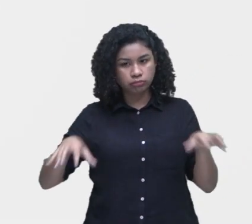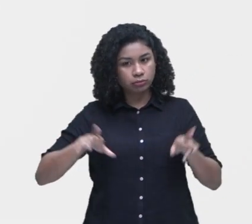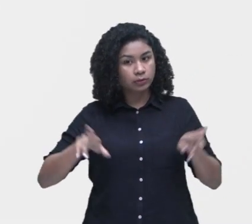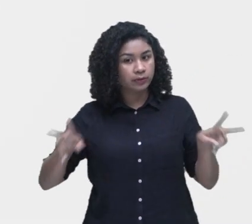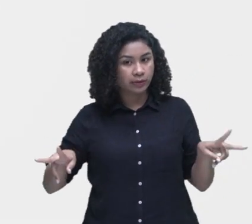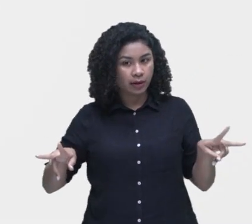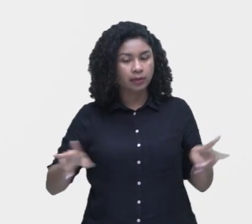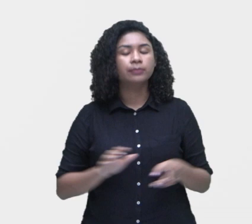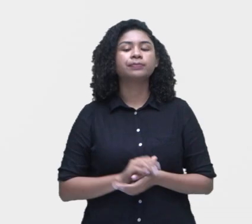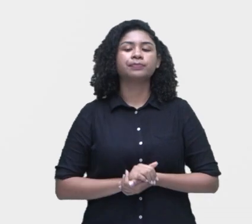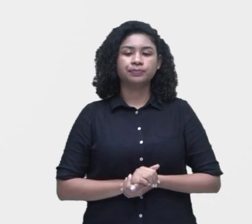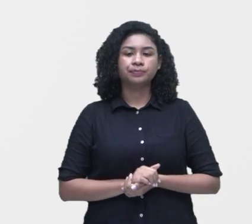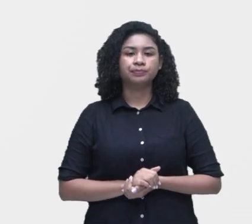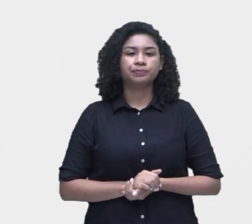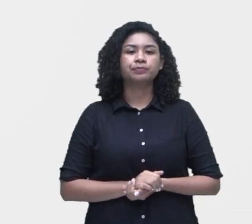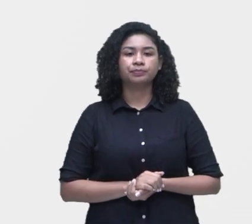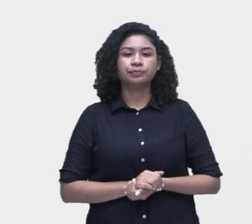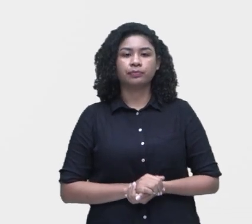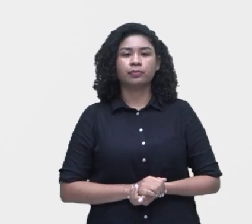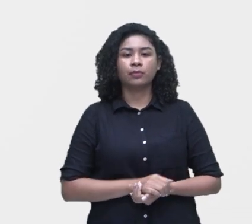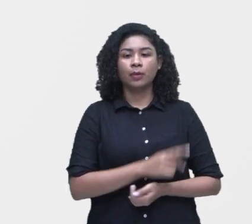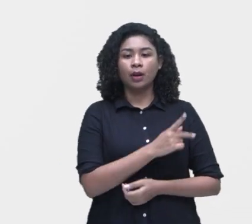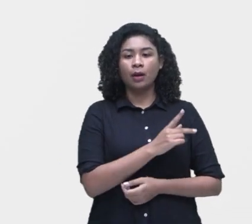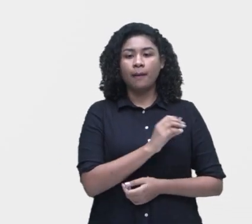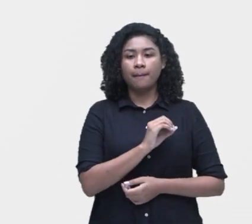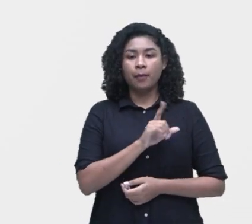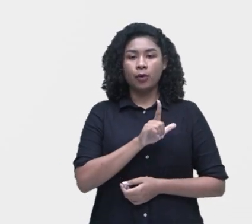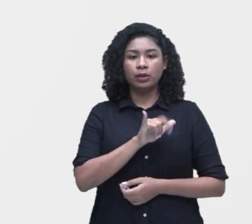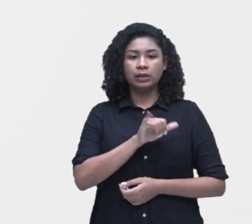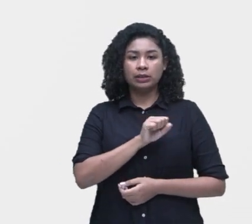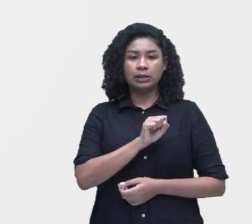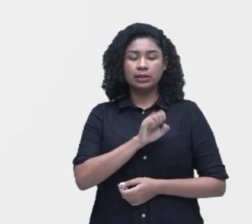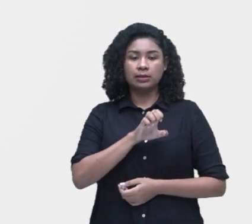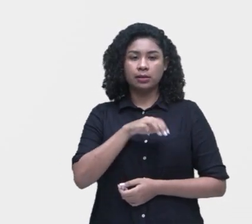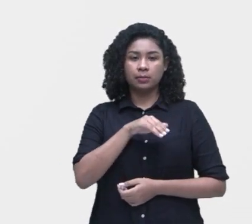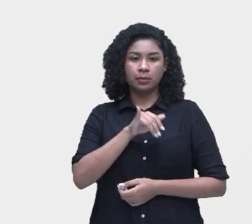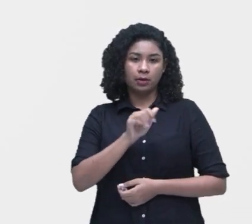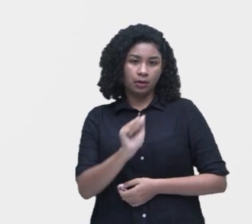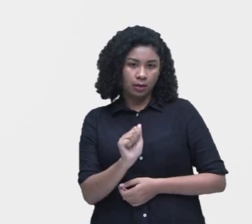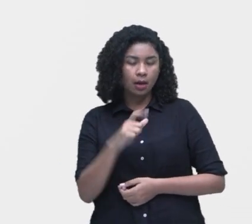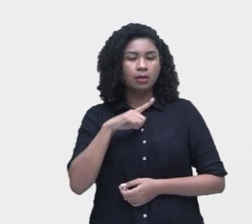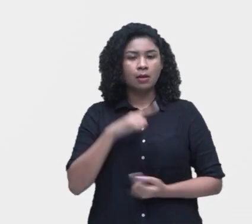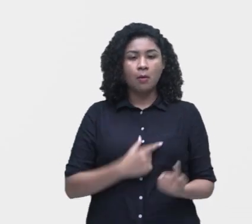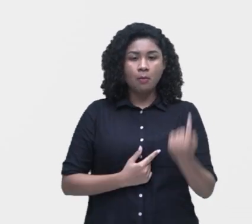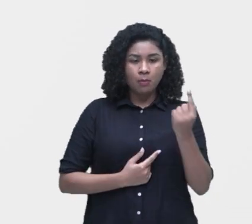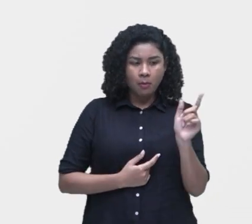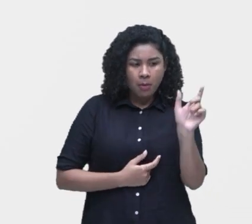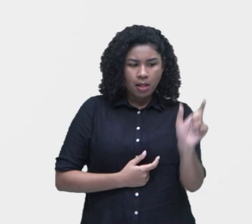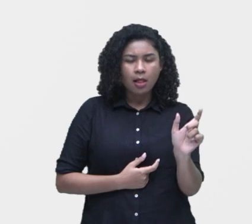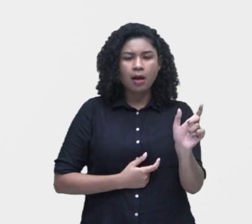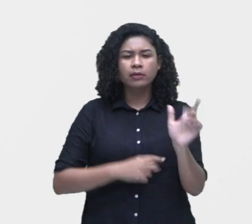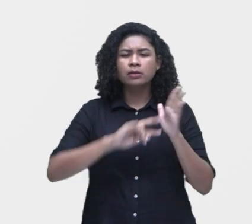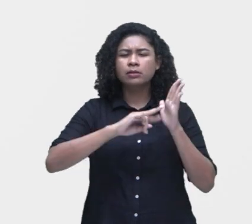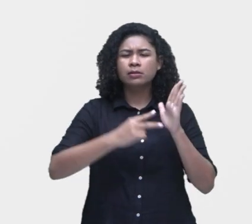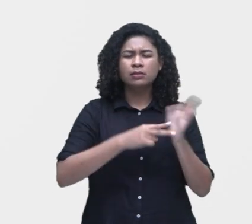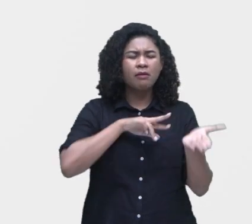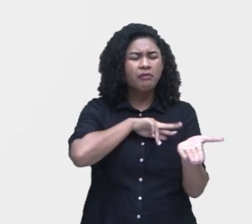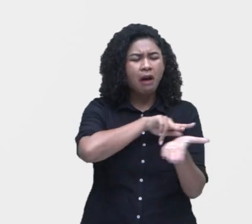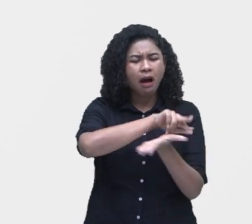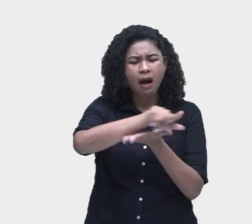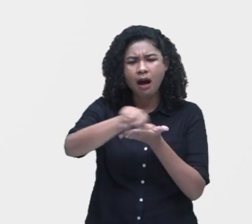Então, a polissemia é a pluralidade, né? Vários significados. Então, a